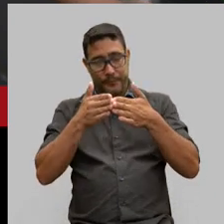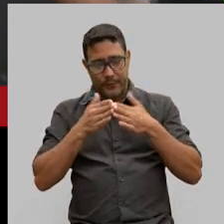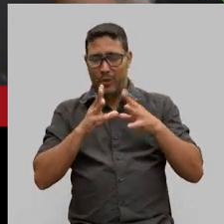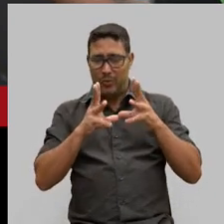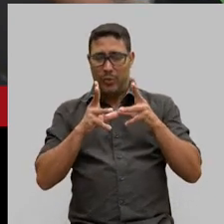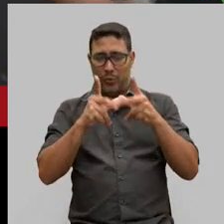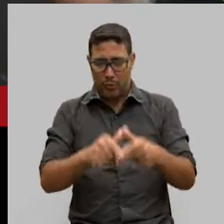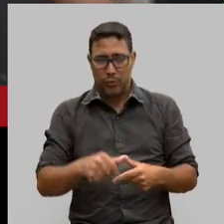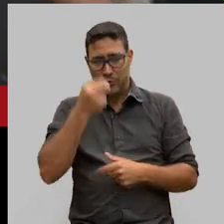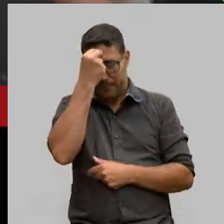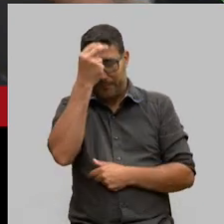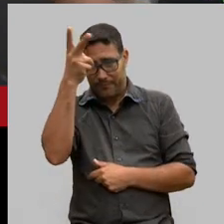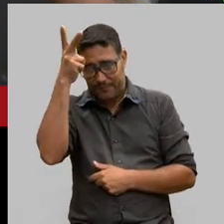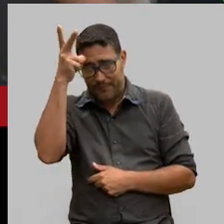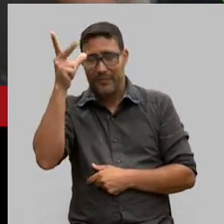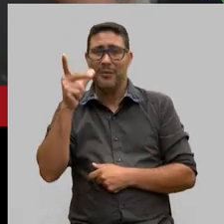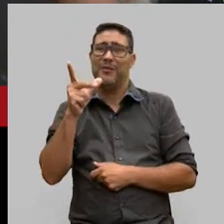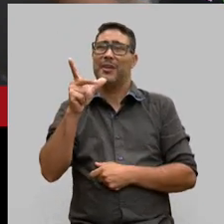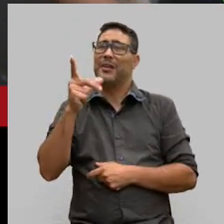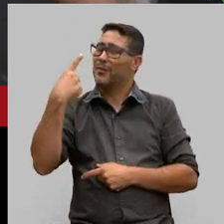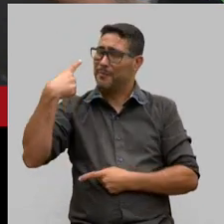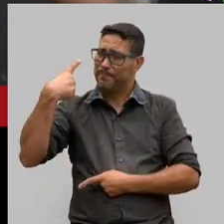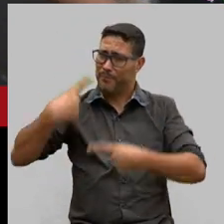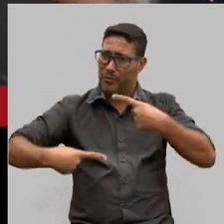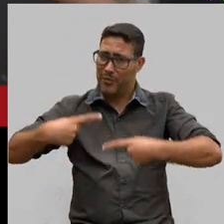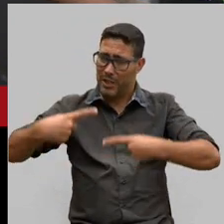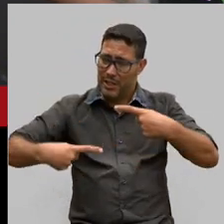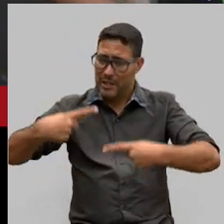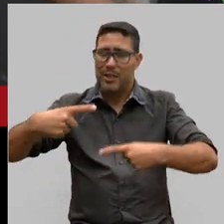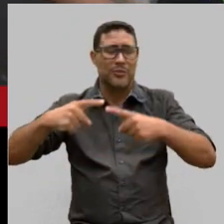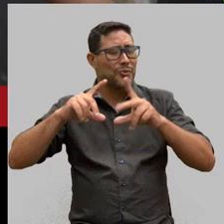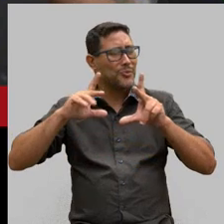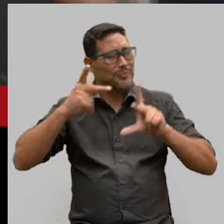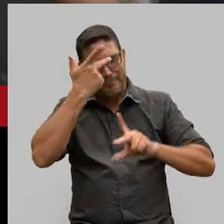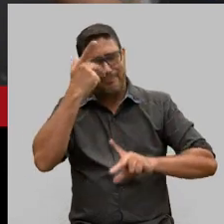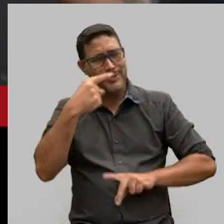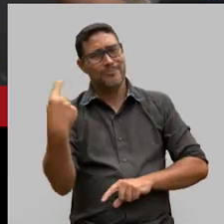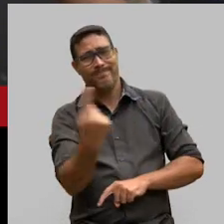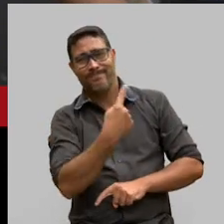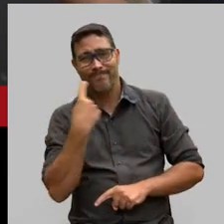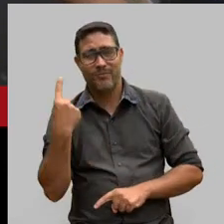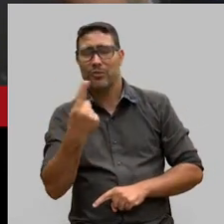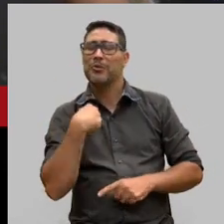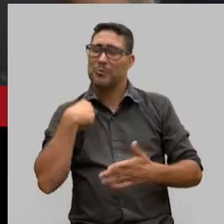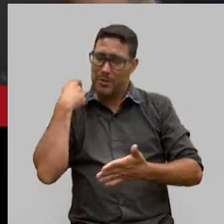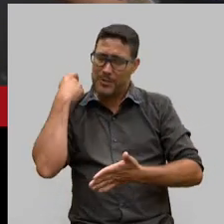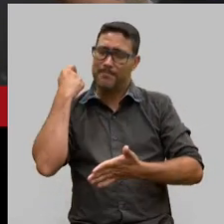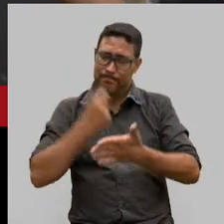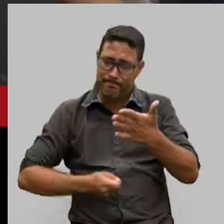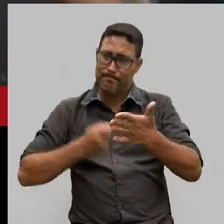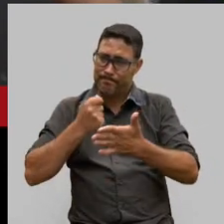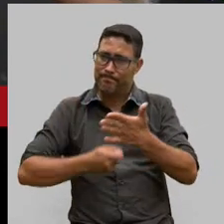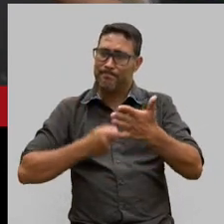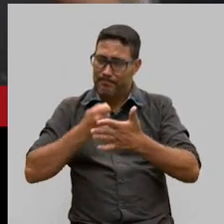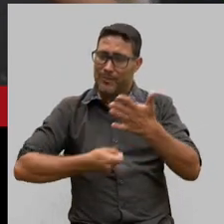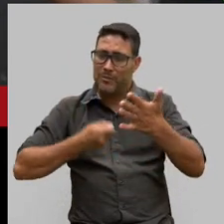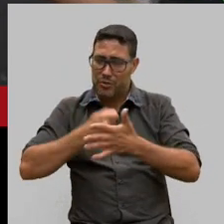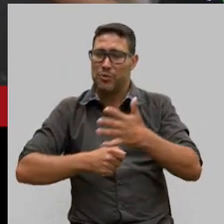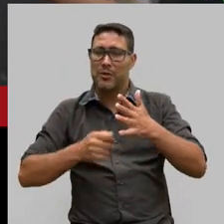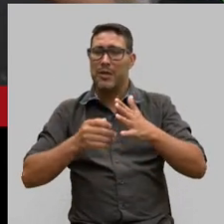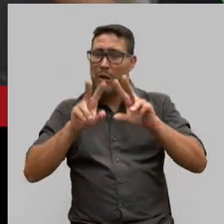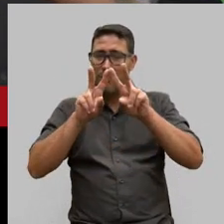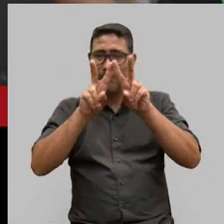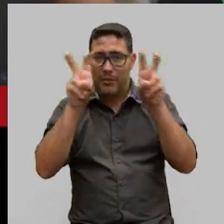prefeitos todos os políticos todas as pessoas envolvidas possa se engajar mais na pauta do professor apoio porque